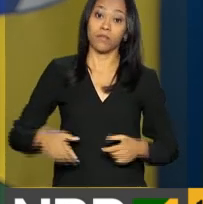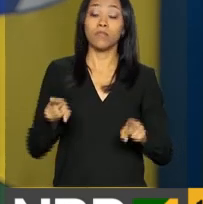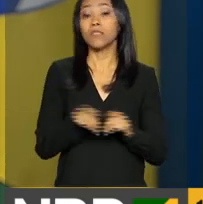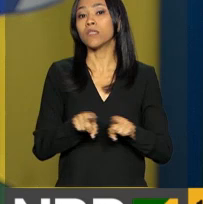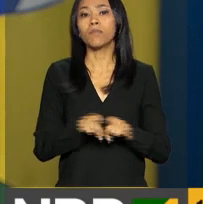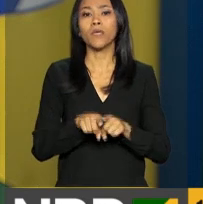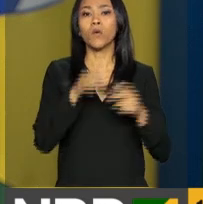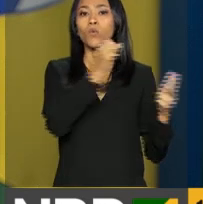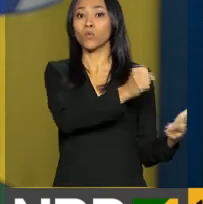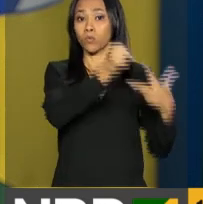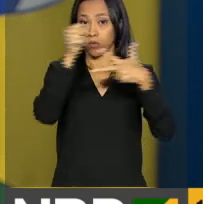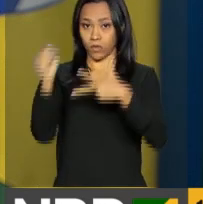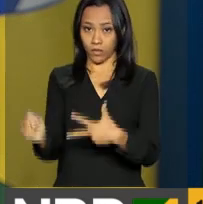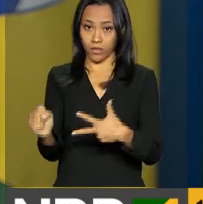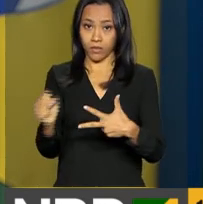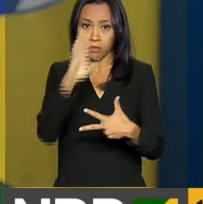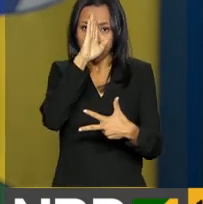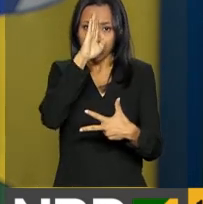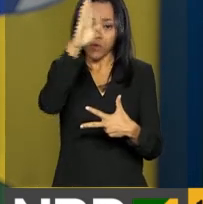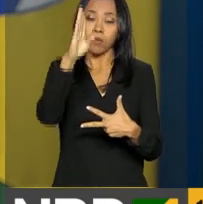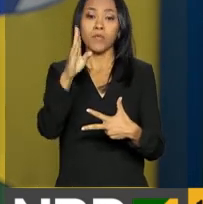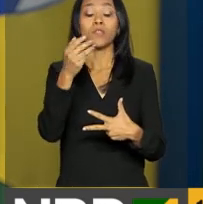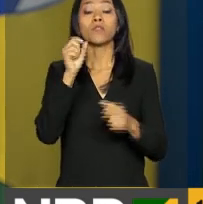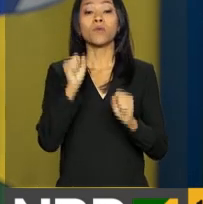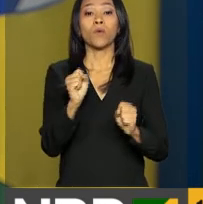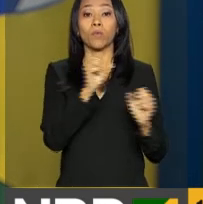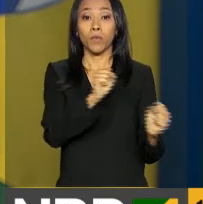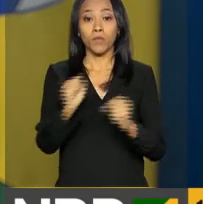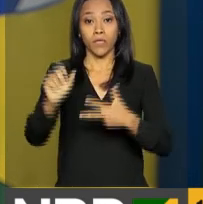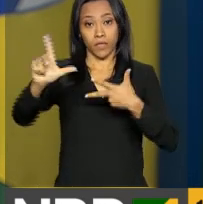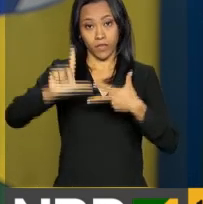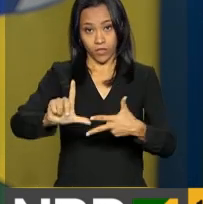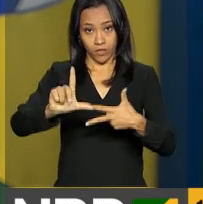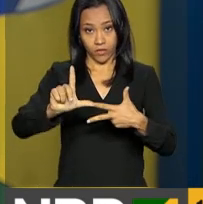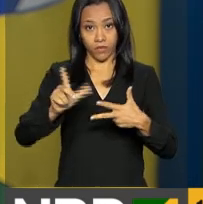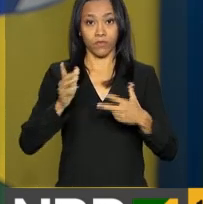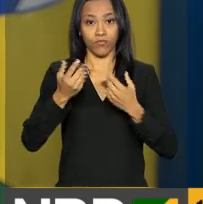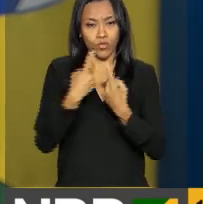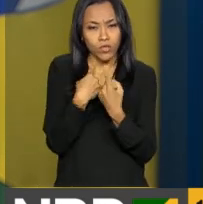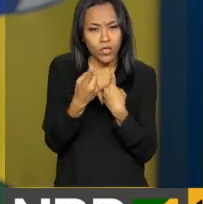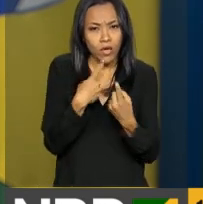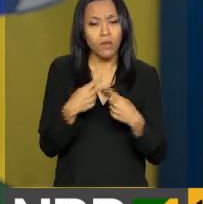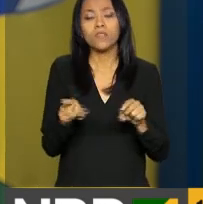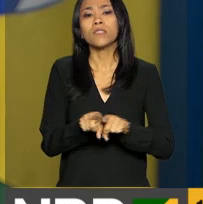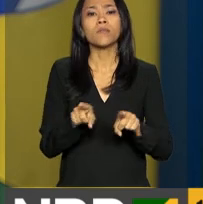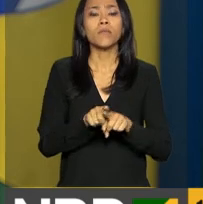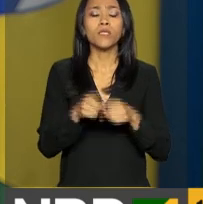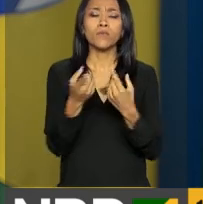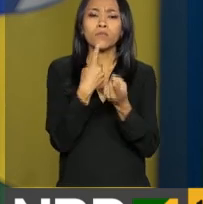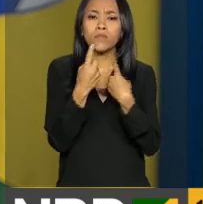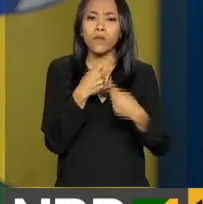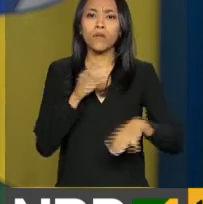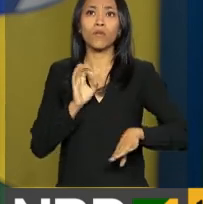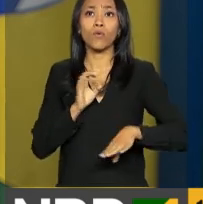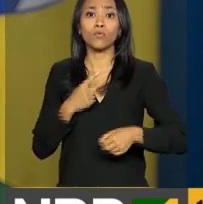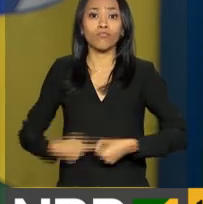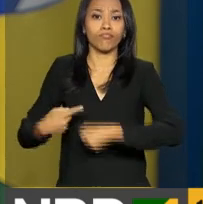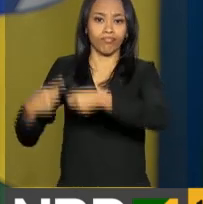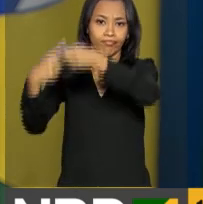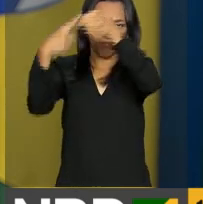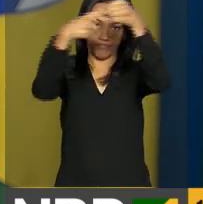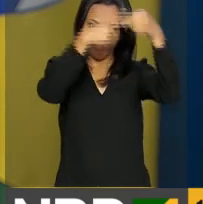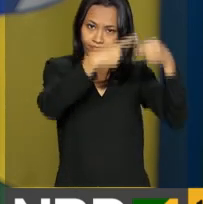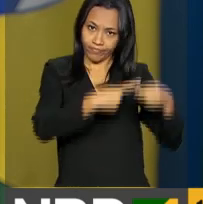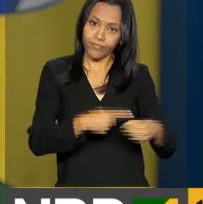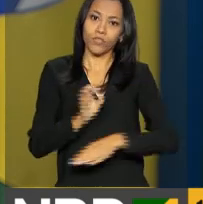poderes, particularmente com o legislativo. E também um diálogo federativo muito acentuado.